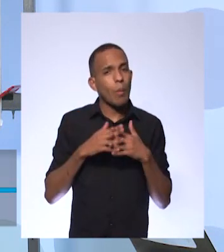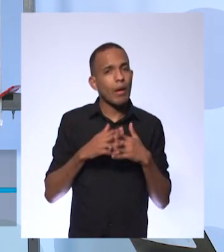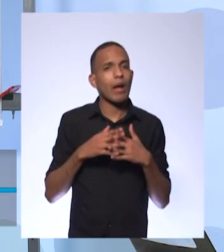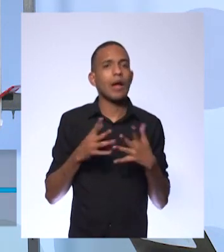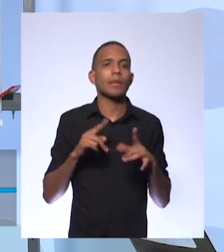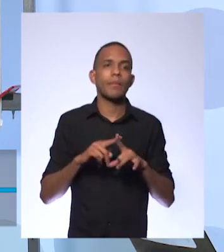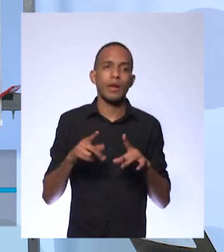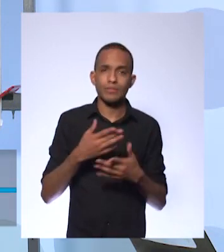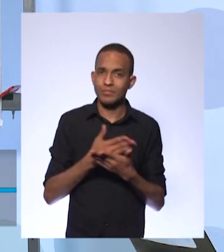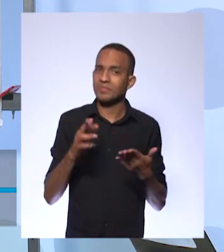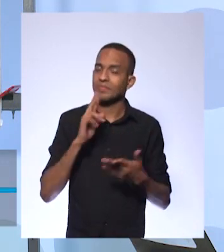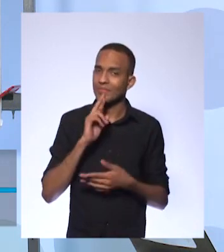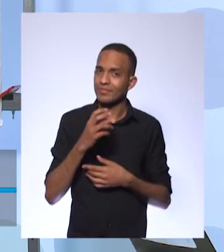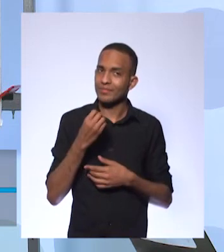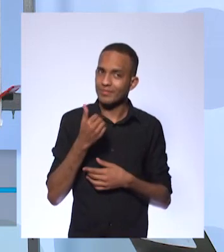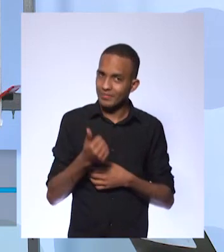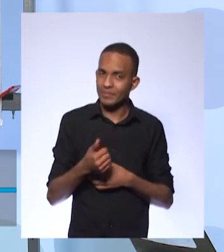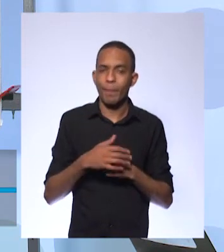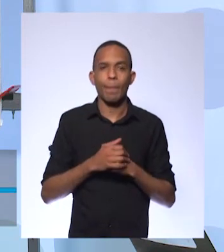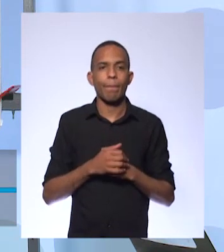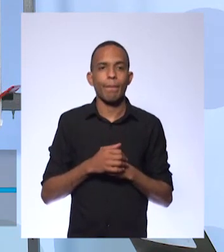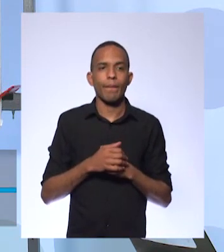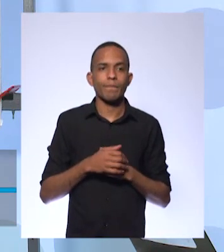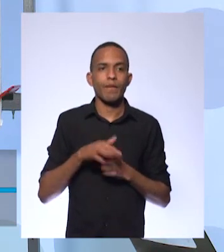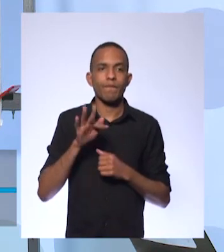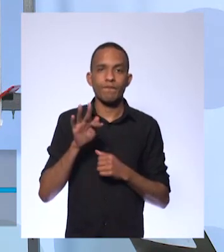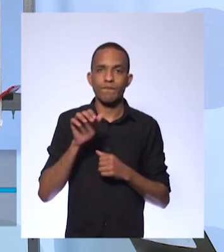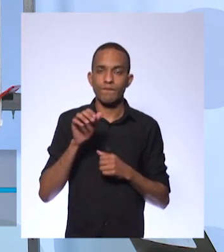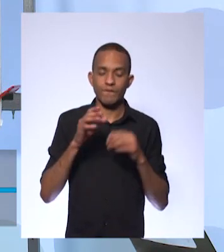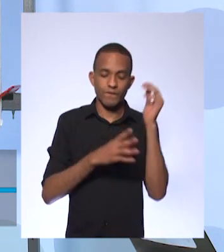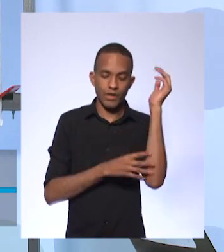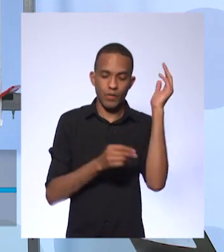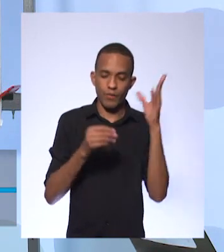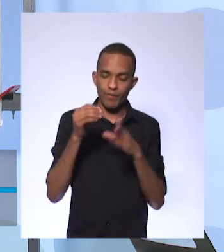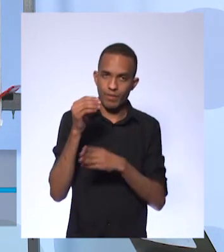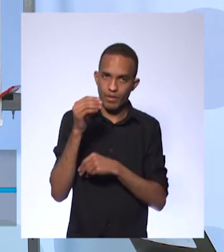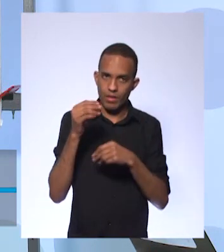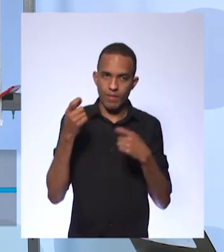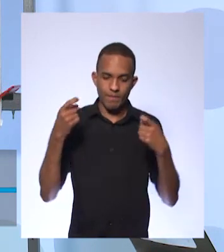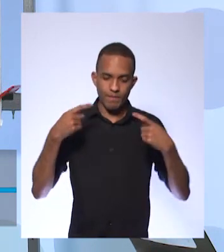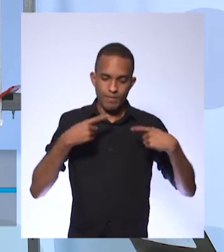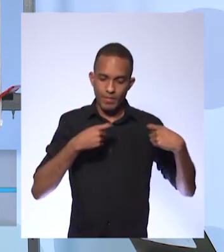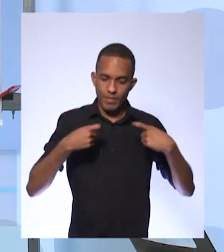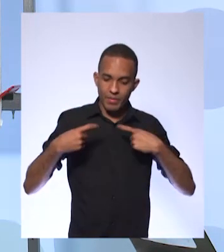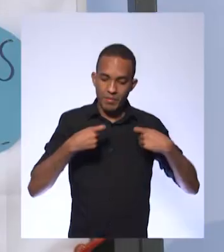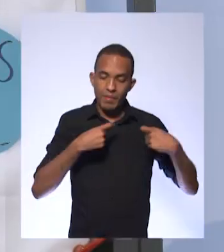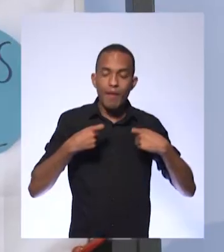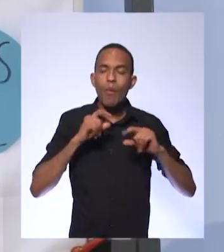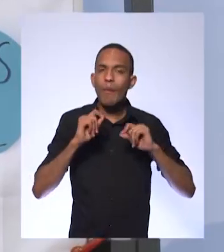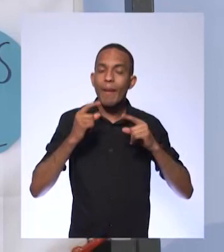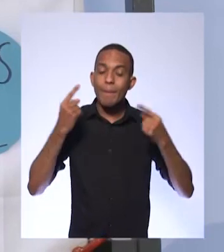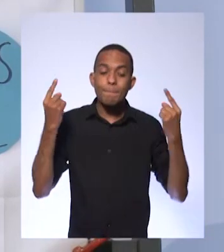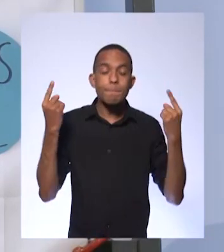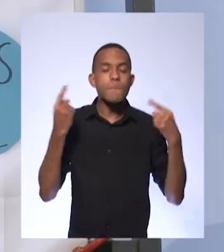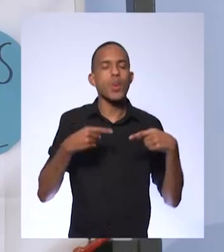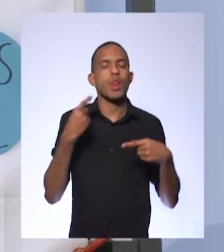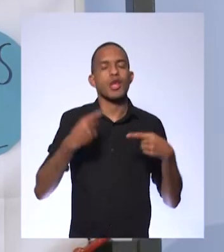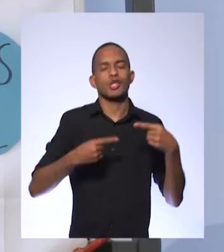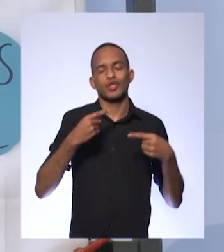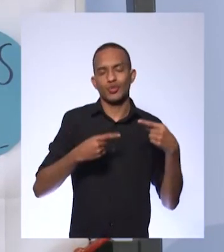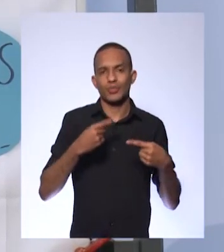mas vocês responderam muito bem. Então, olha só, Farroupilha, ela é um conflito político, está bem?